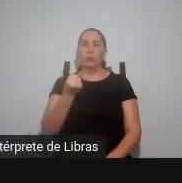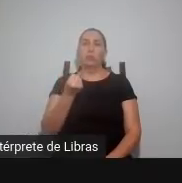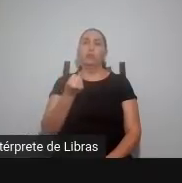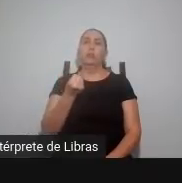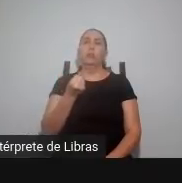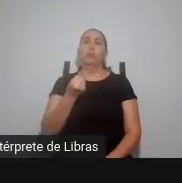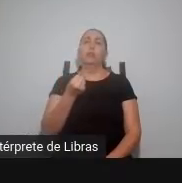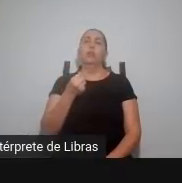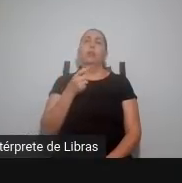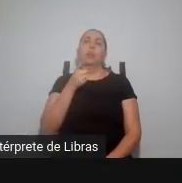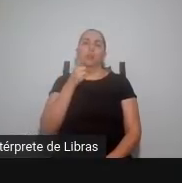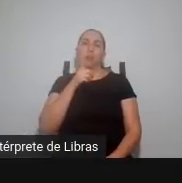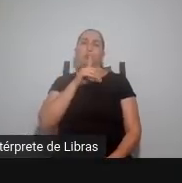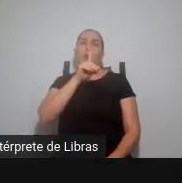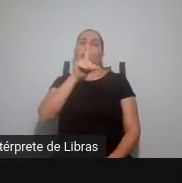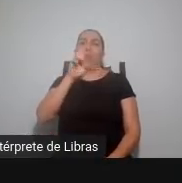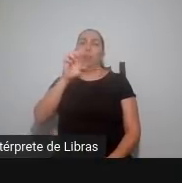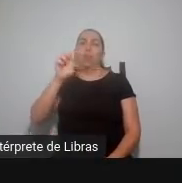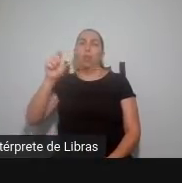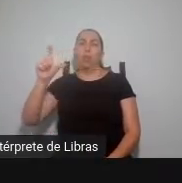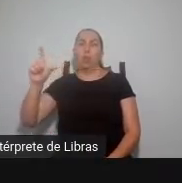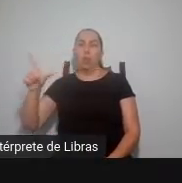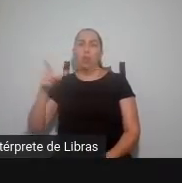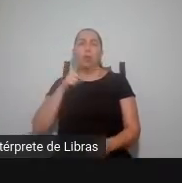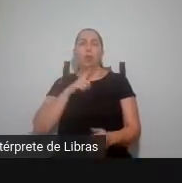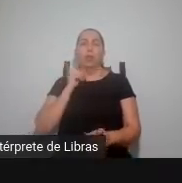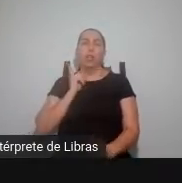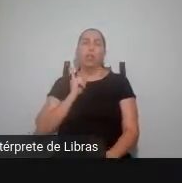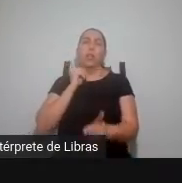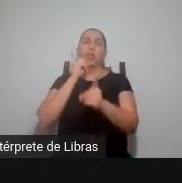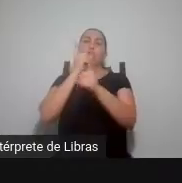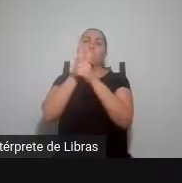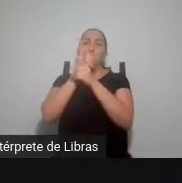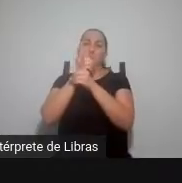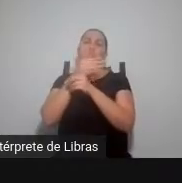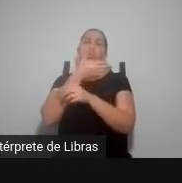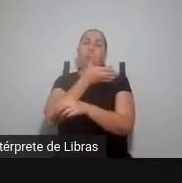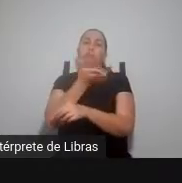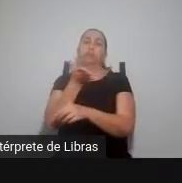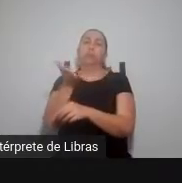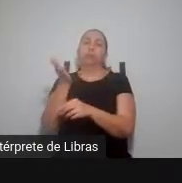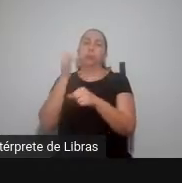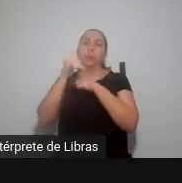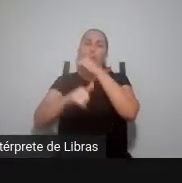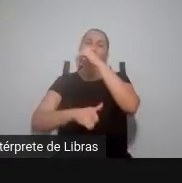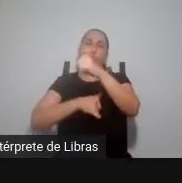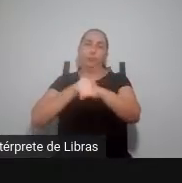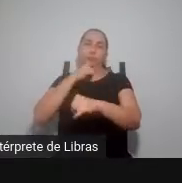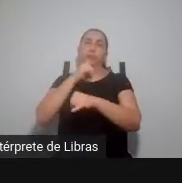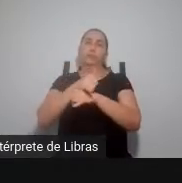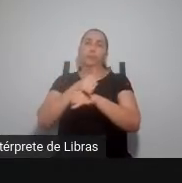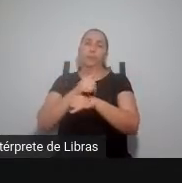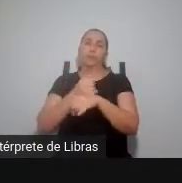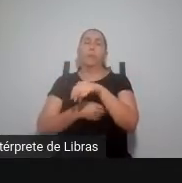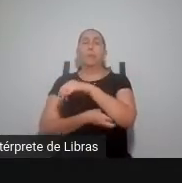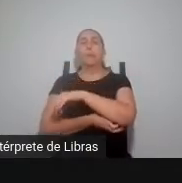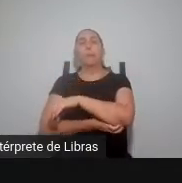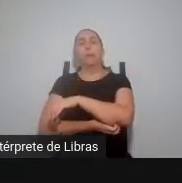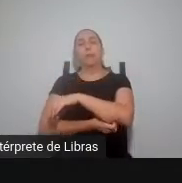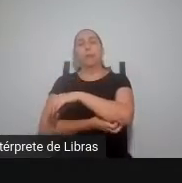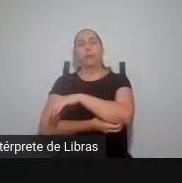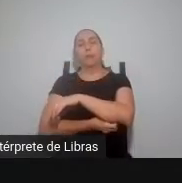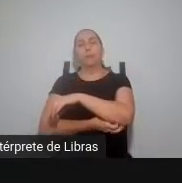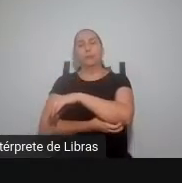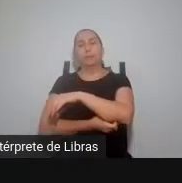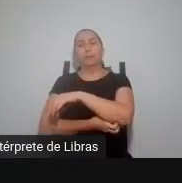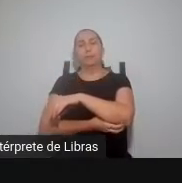vocês conseguem achar como funcionam esses jogos e inclusive criar a partir deles. Ô, Cris, eu digo mais, tem um